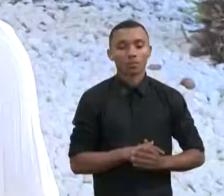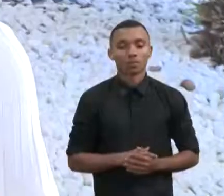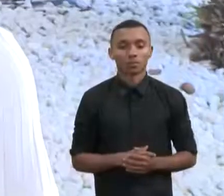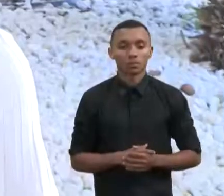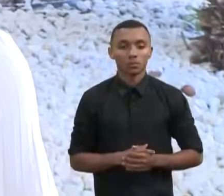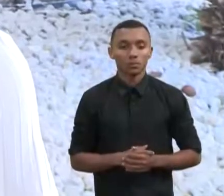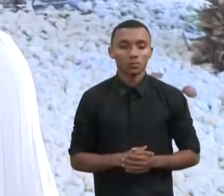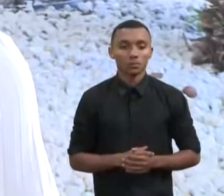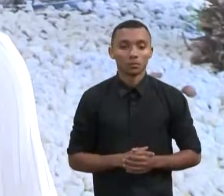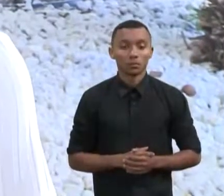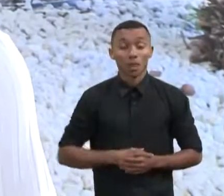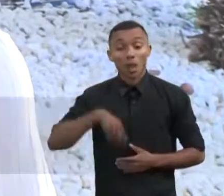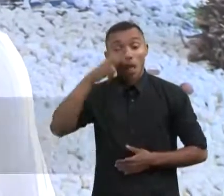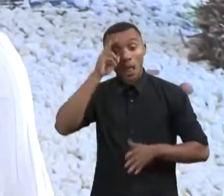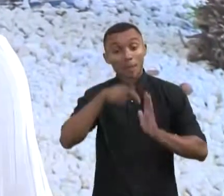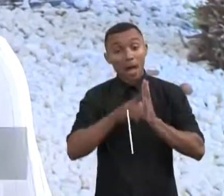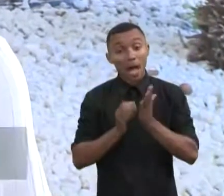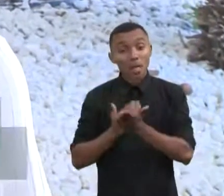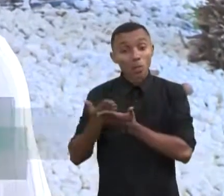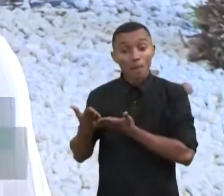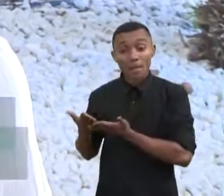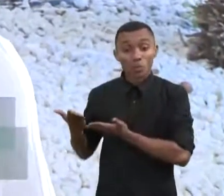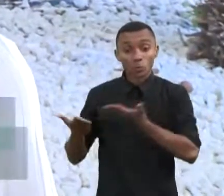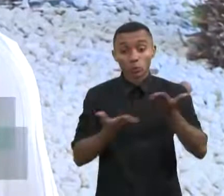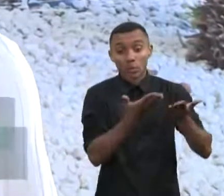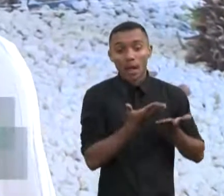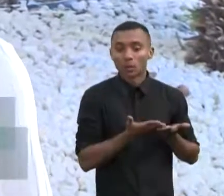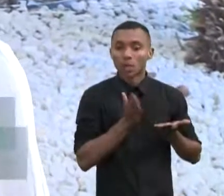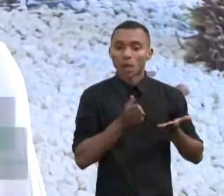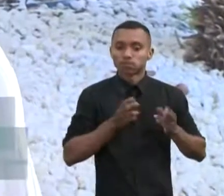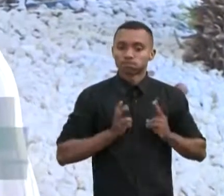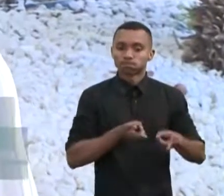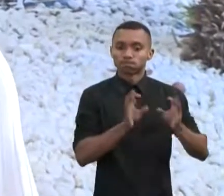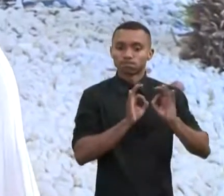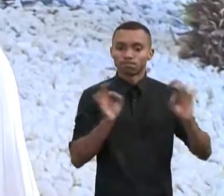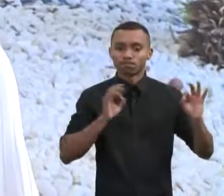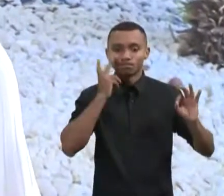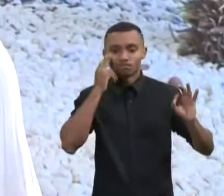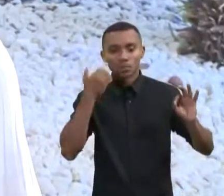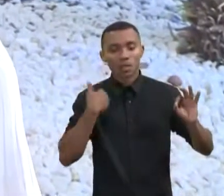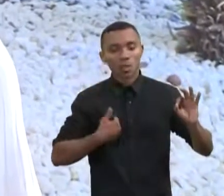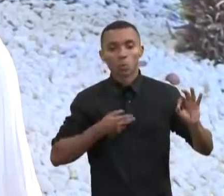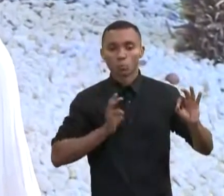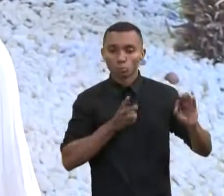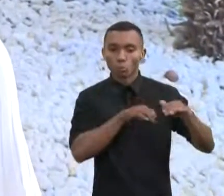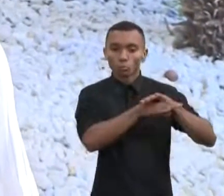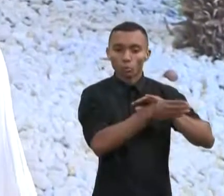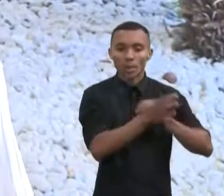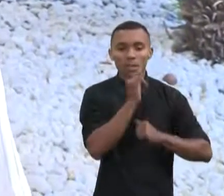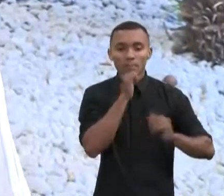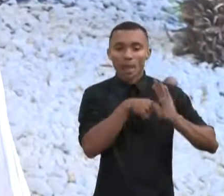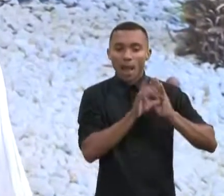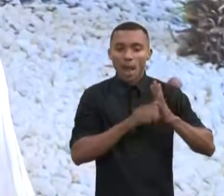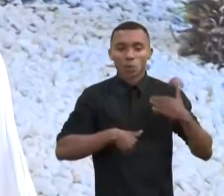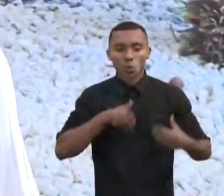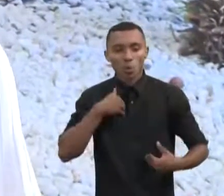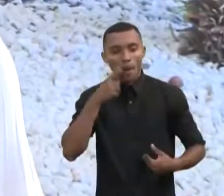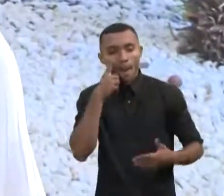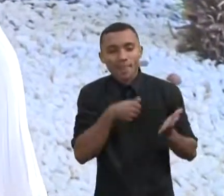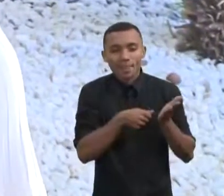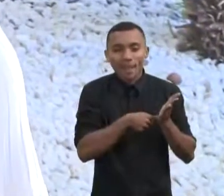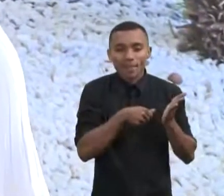pandemia. Inicialmente, os cuidados foram os mesmos que eu tenho hoje em dia, né? Então, verificar mais a